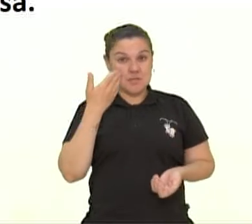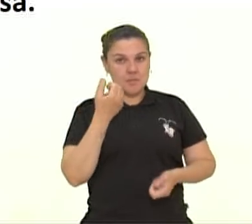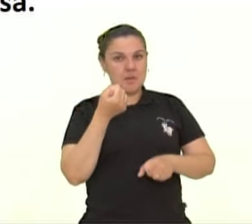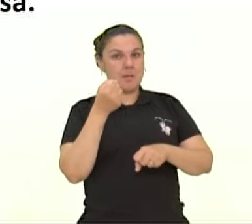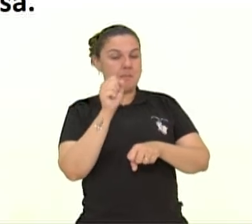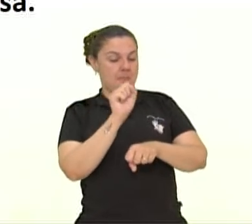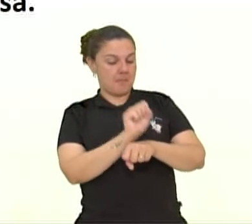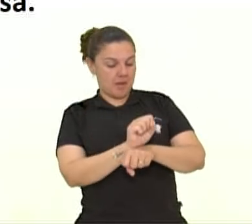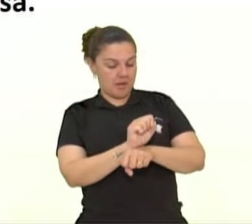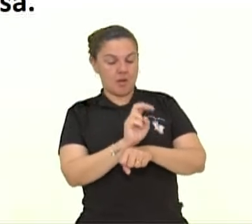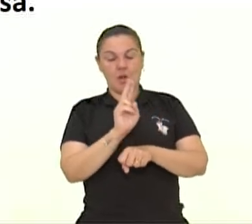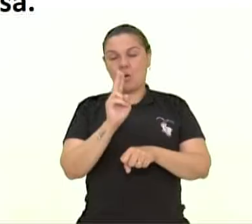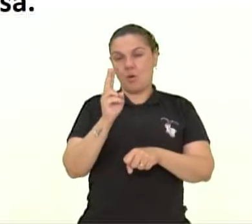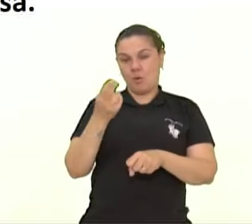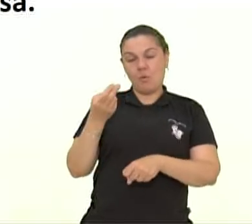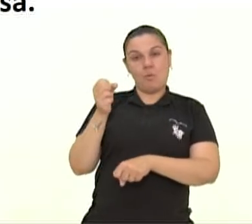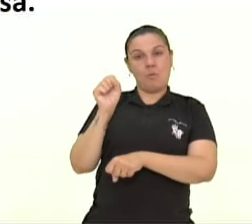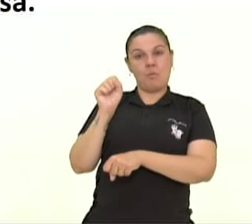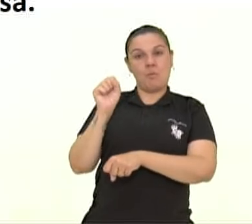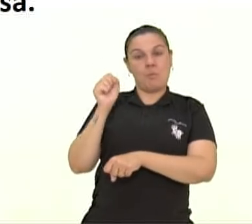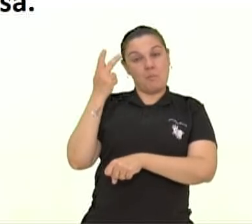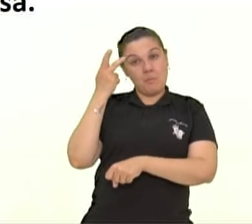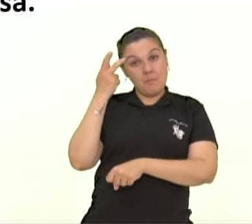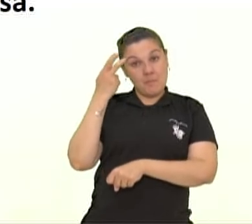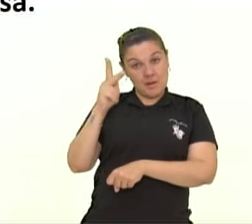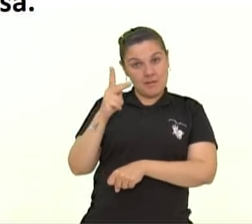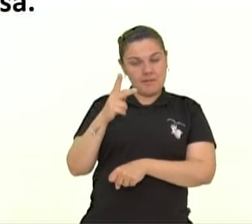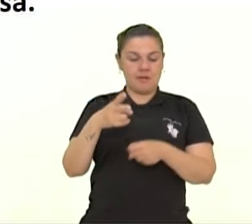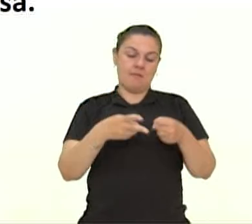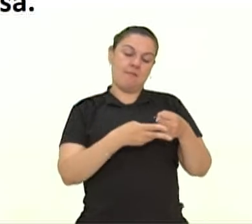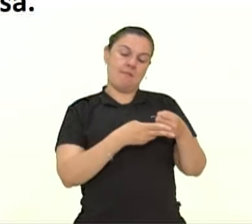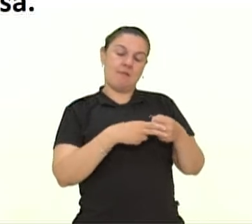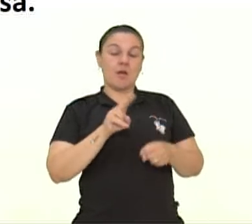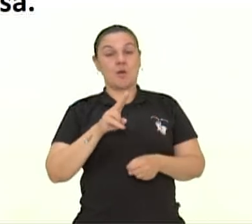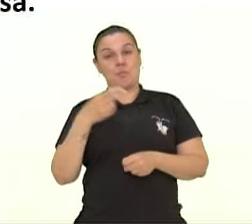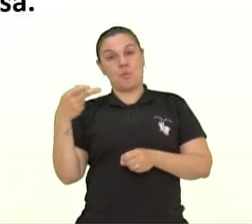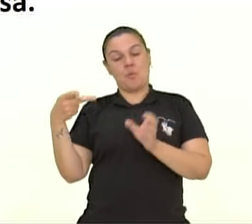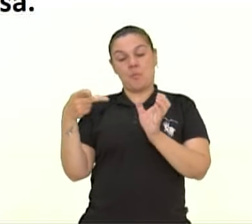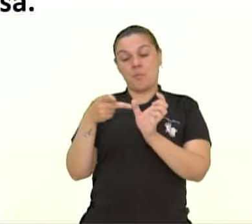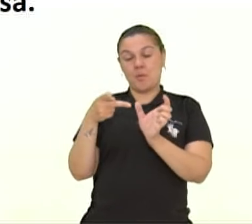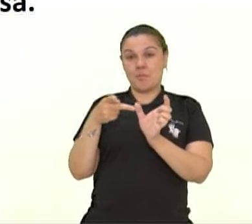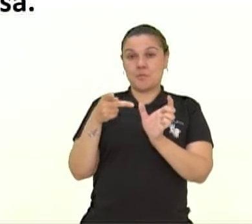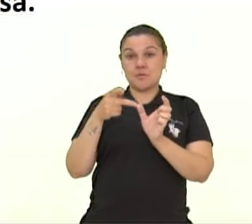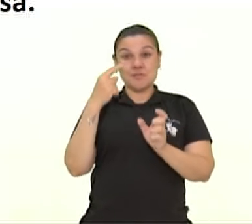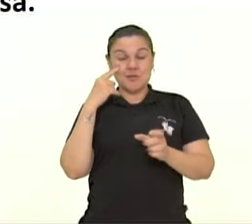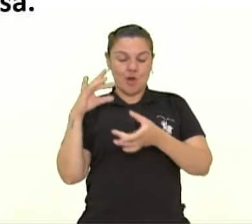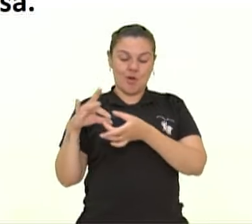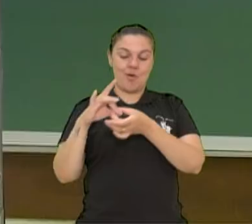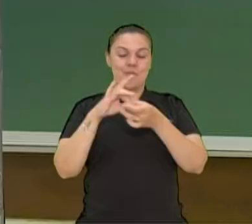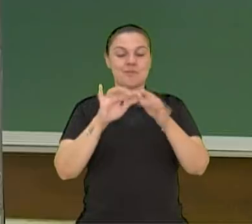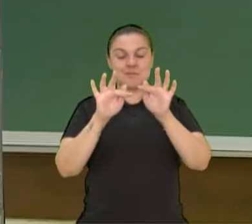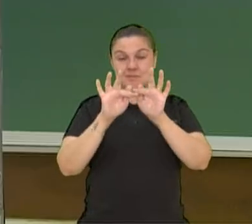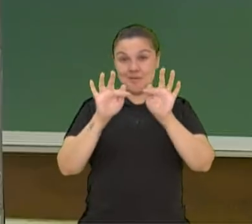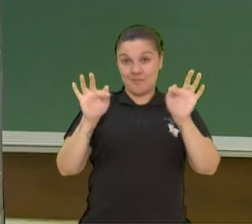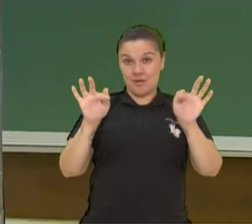ser preposição ou para pode ser verbo se analisar o contexto da frase, o contexto do enunciado. Aí sim a gente